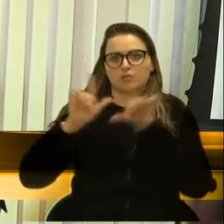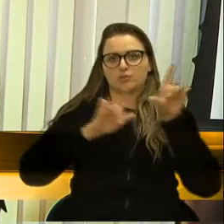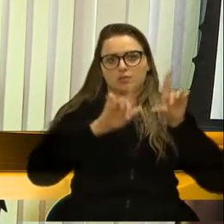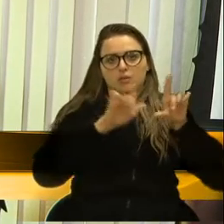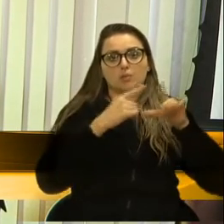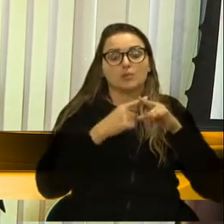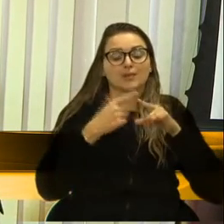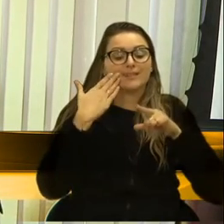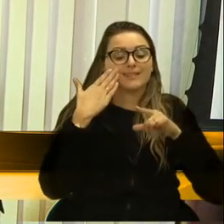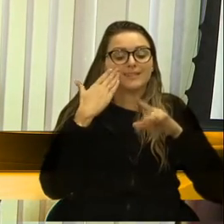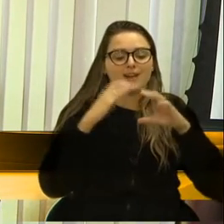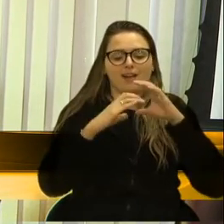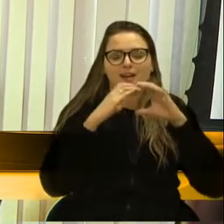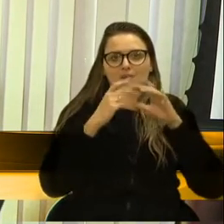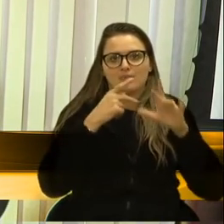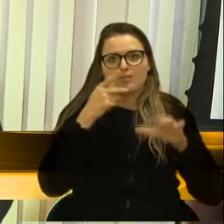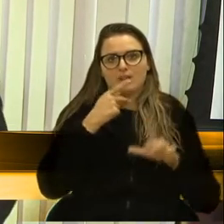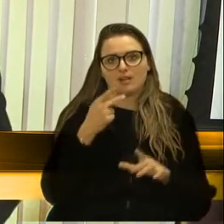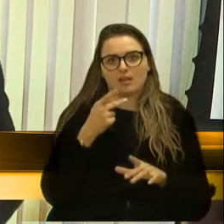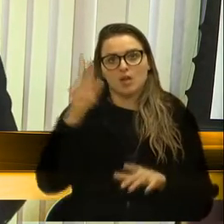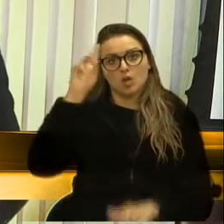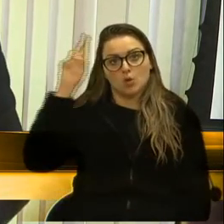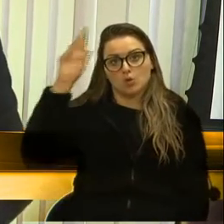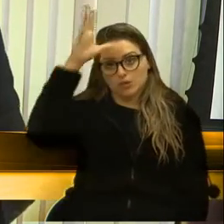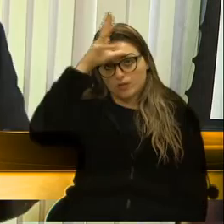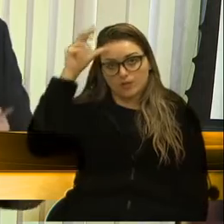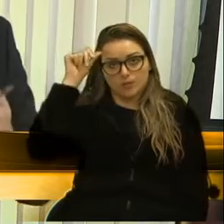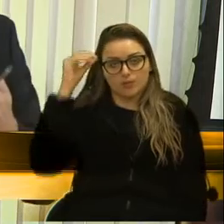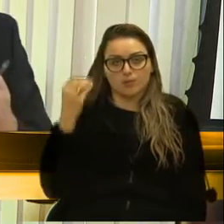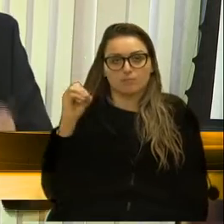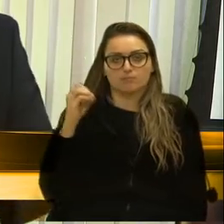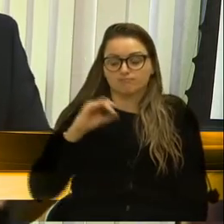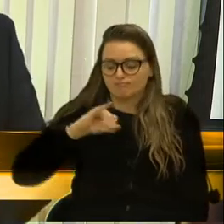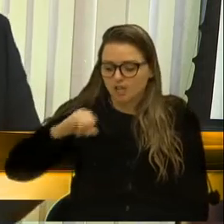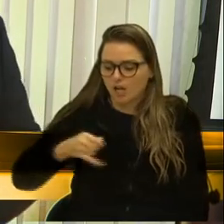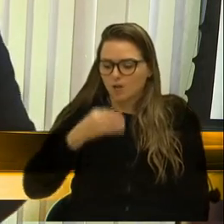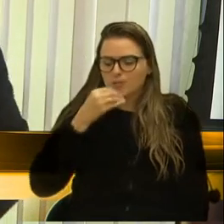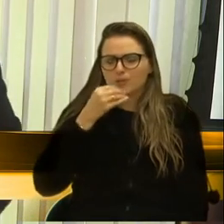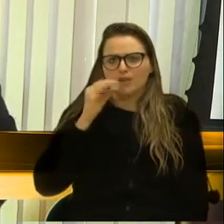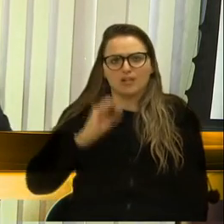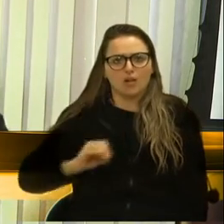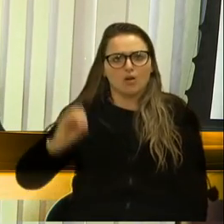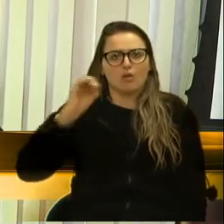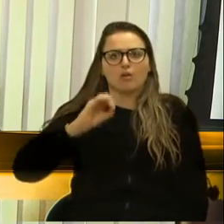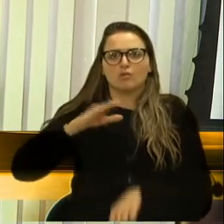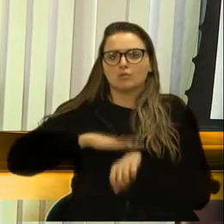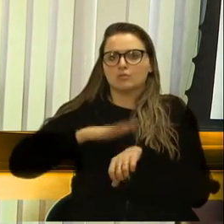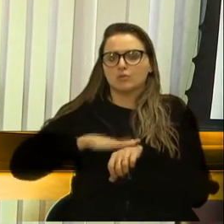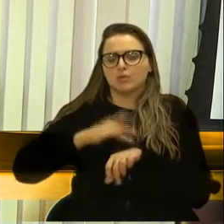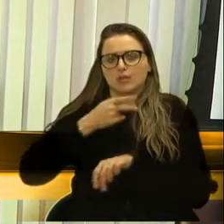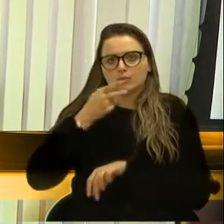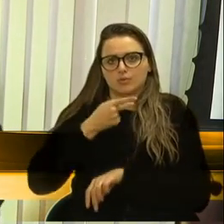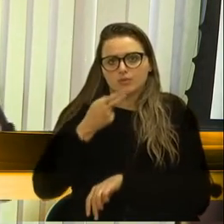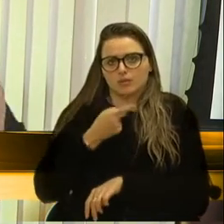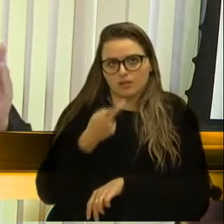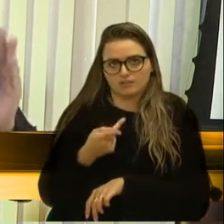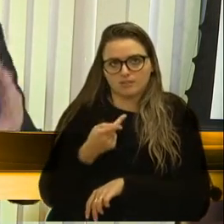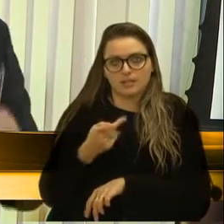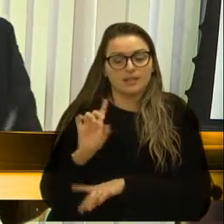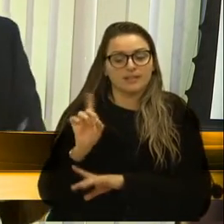comunicar. O prefeito de Porto Alegre tem aproveitado muito bem os espaços que são dados a ele. E